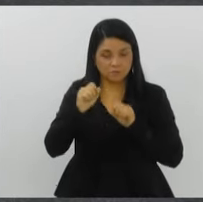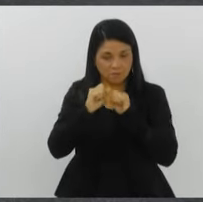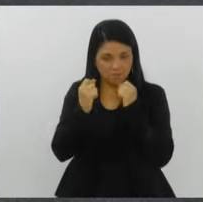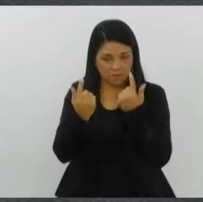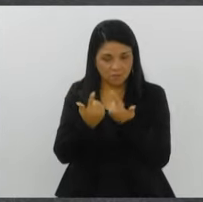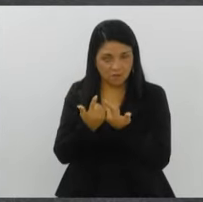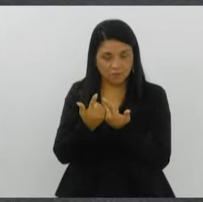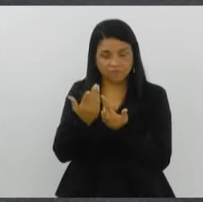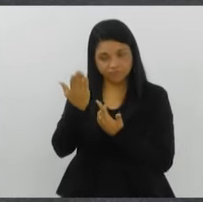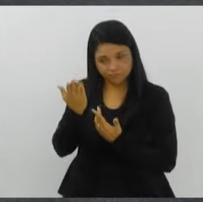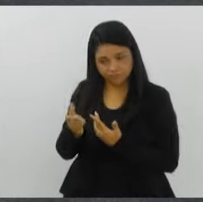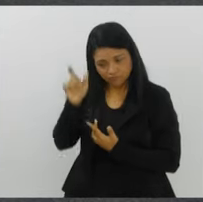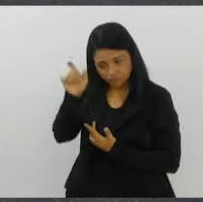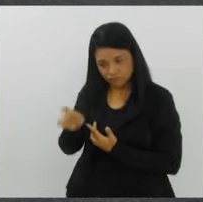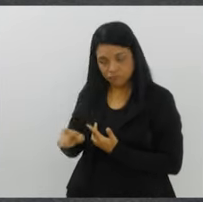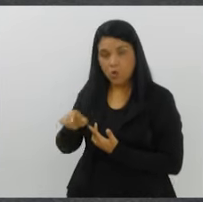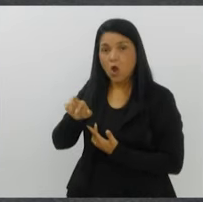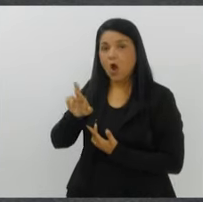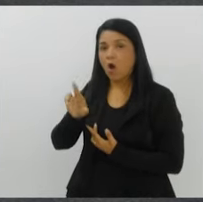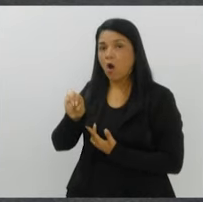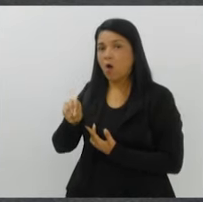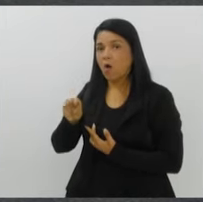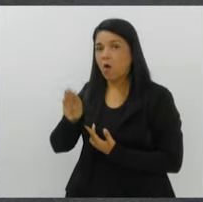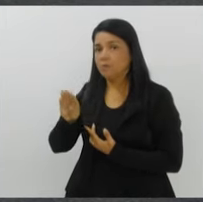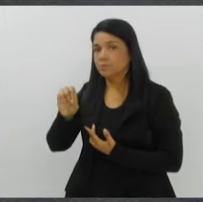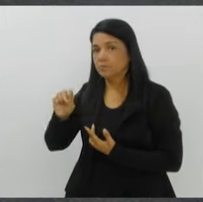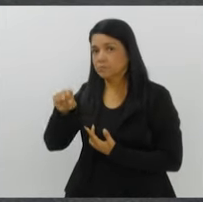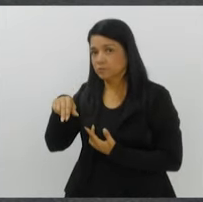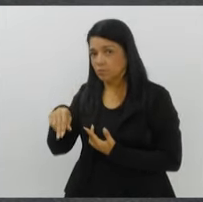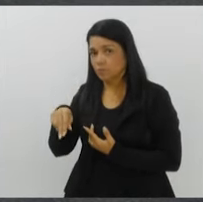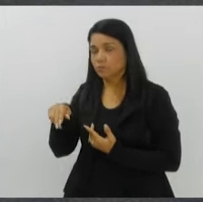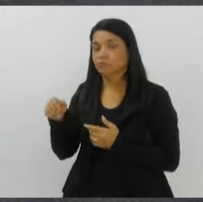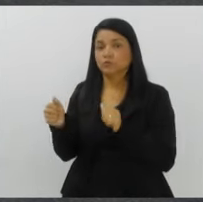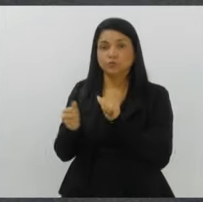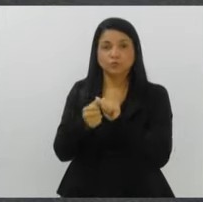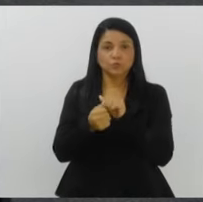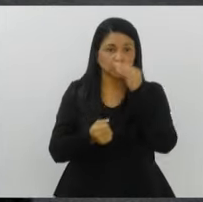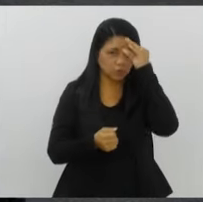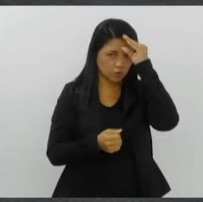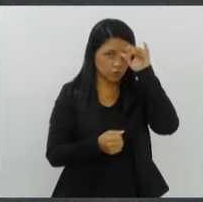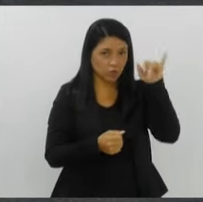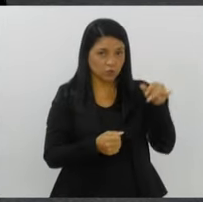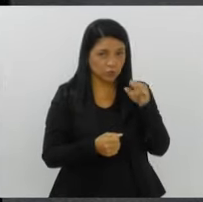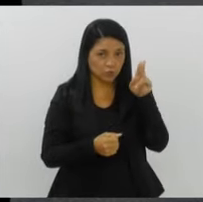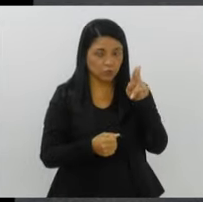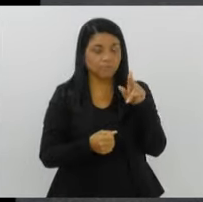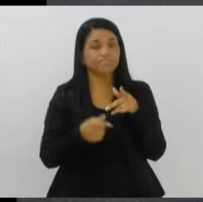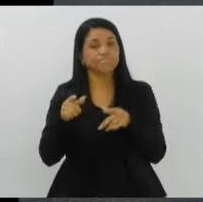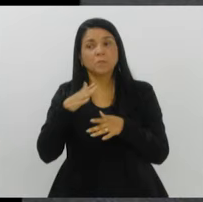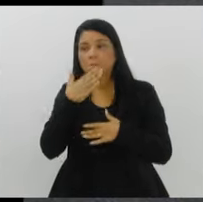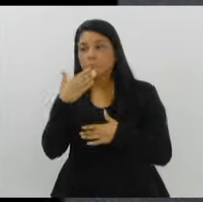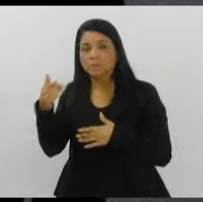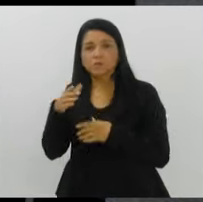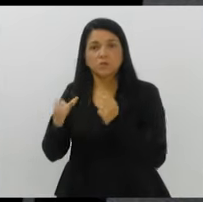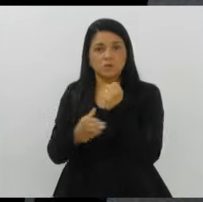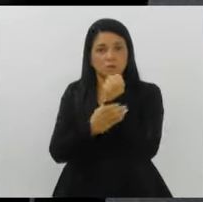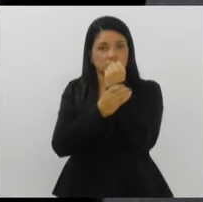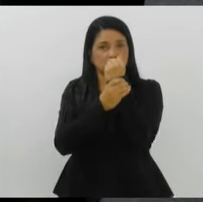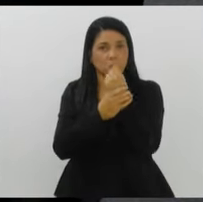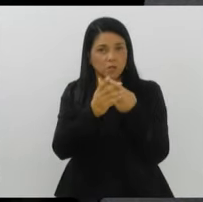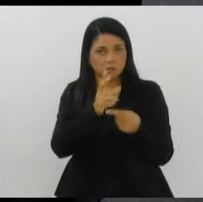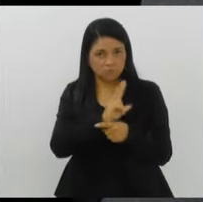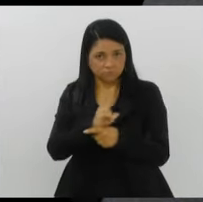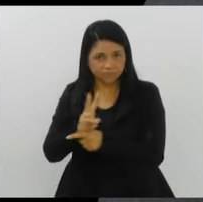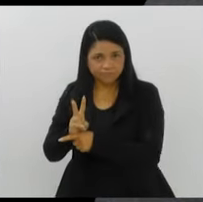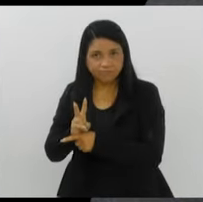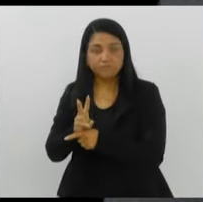aqui presente, junto com a deputada Tia Ju, acionaram a segurança da Casa e as deputadas vão dar todos os dados.